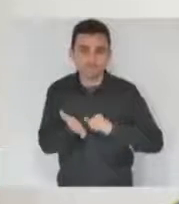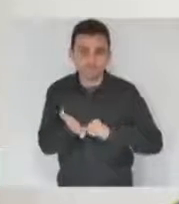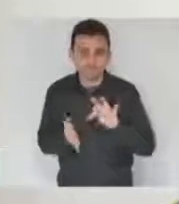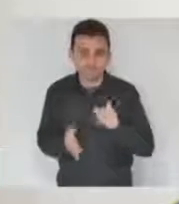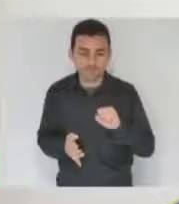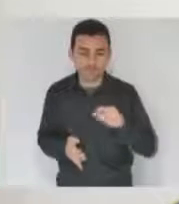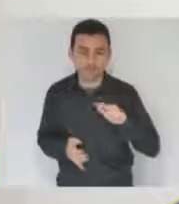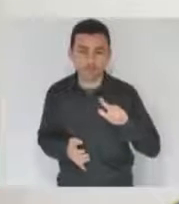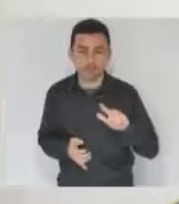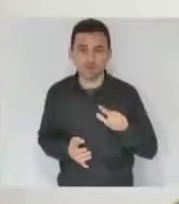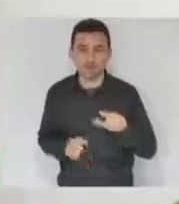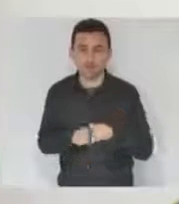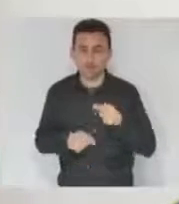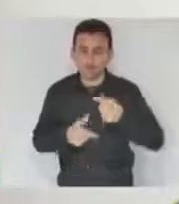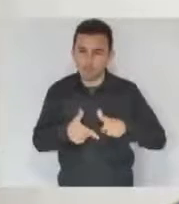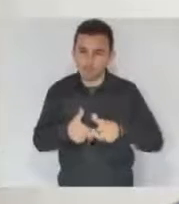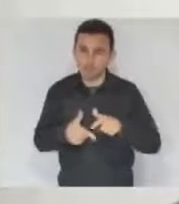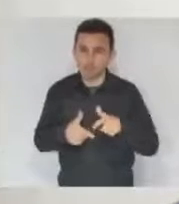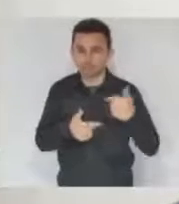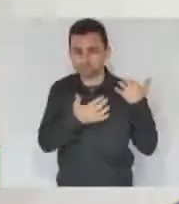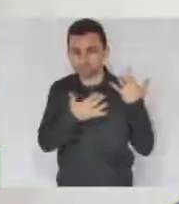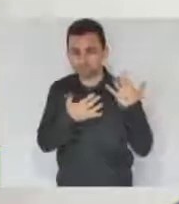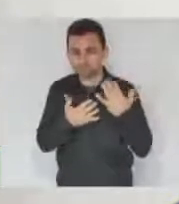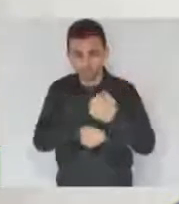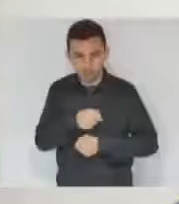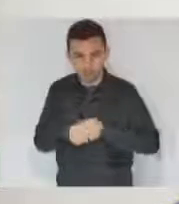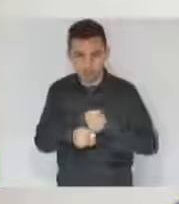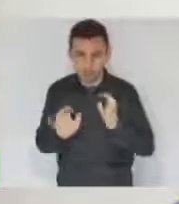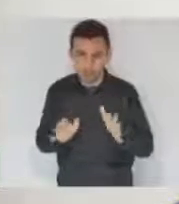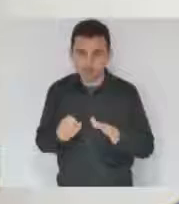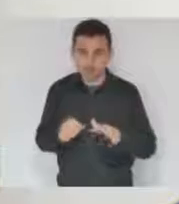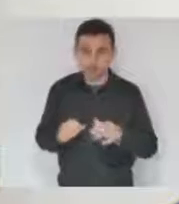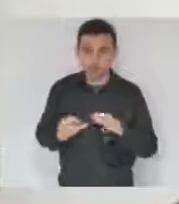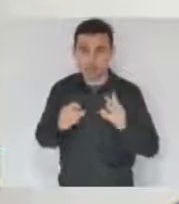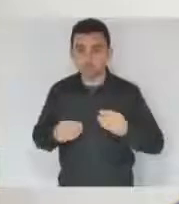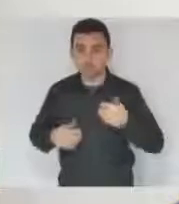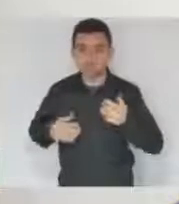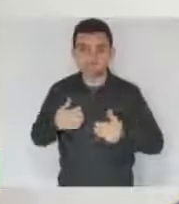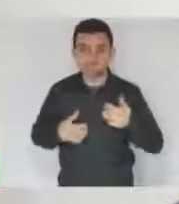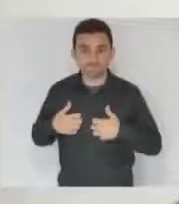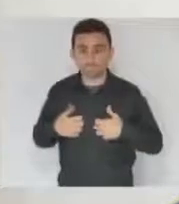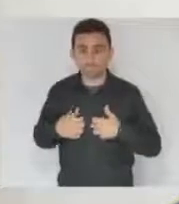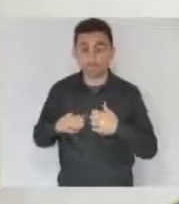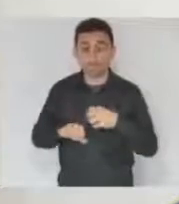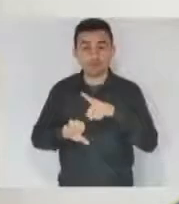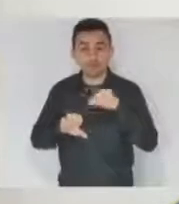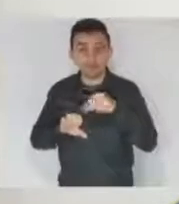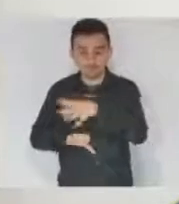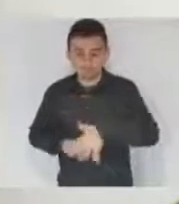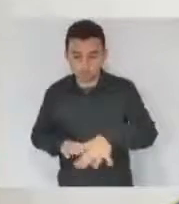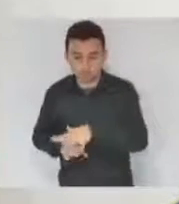que foram debatidos ao longo desse ano, que criou tanta insegurança, tanta incerteza aos empreendedores em Santa